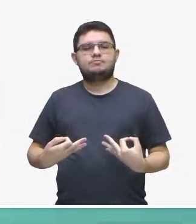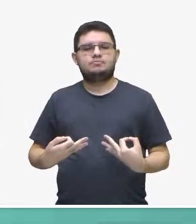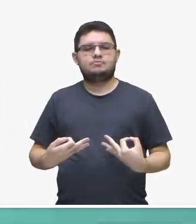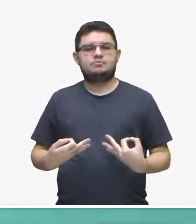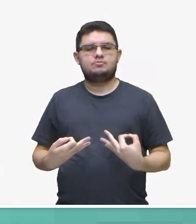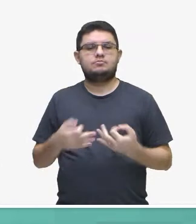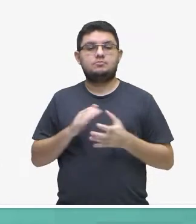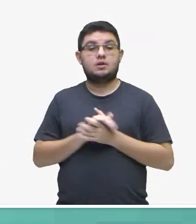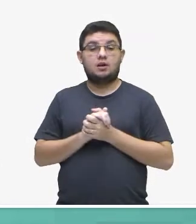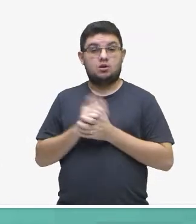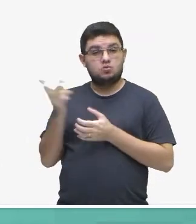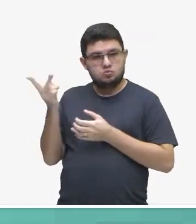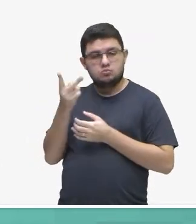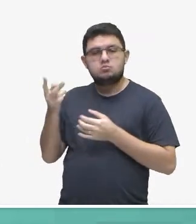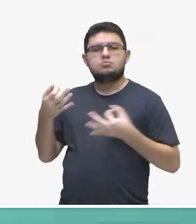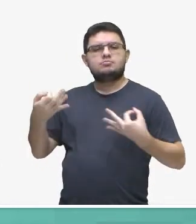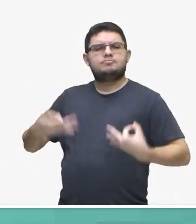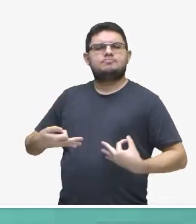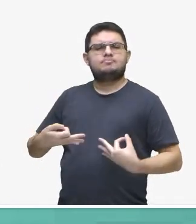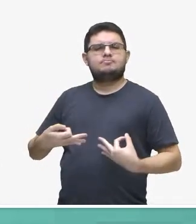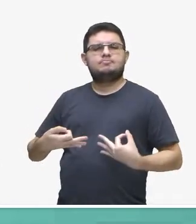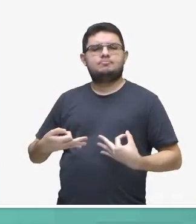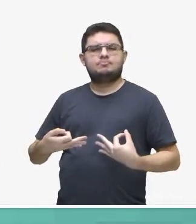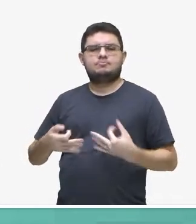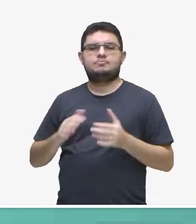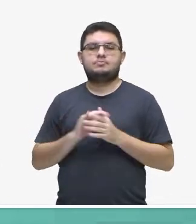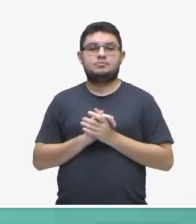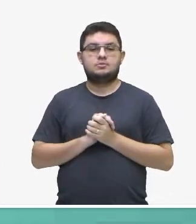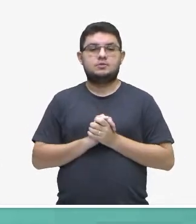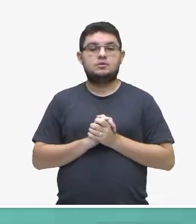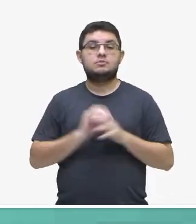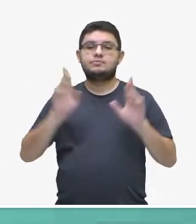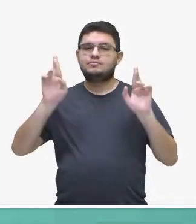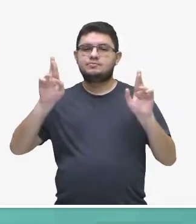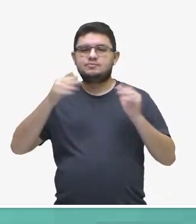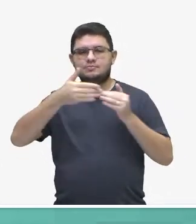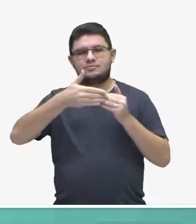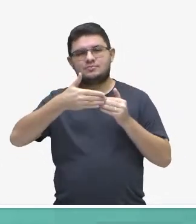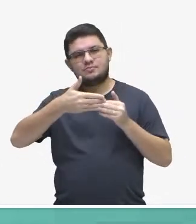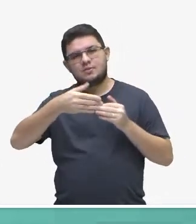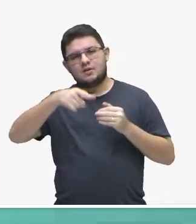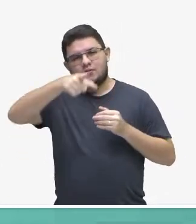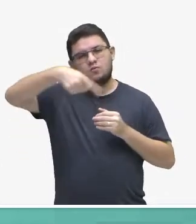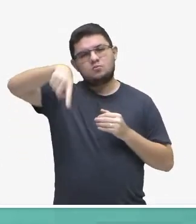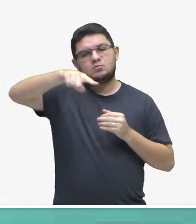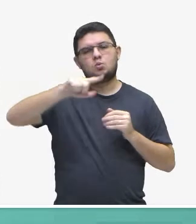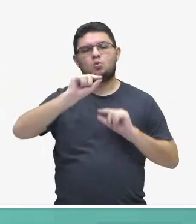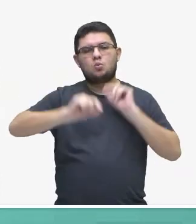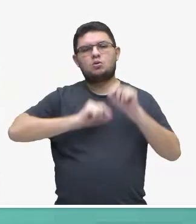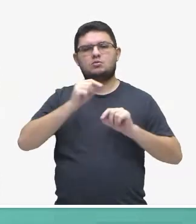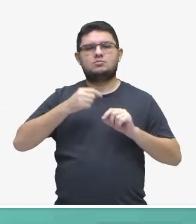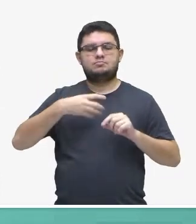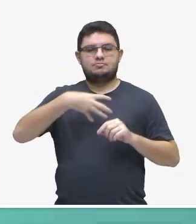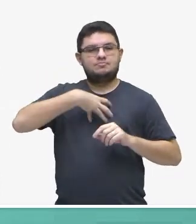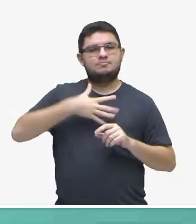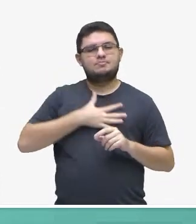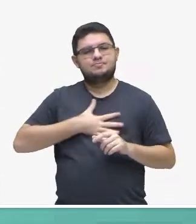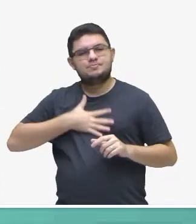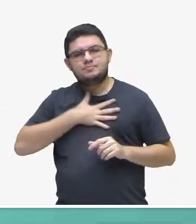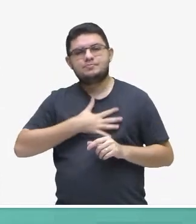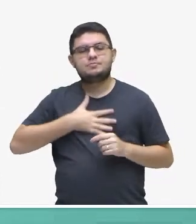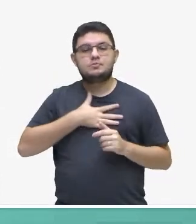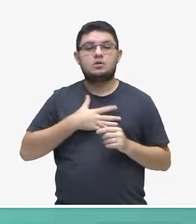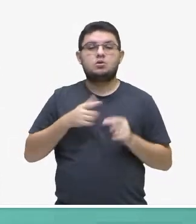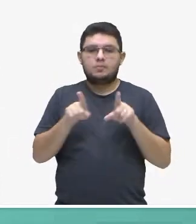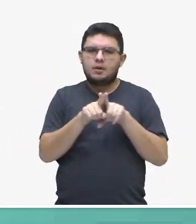estão meditating, ok? Bom, espero que vocês tenham gostado, né? Eu gostei também de ver a participação de todas dessas turmas